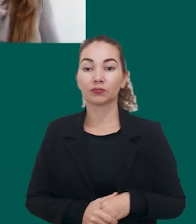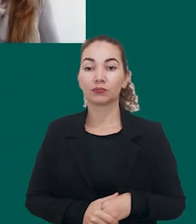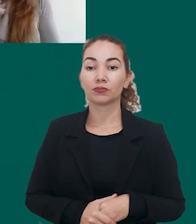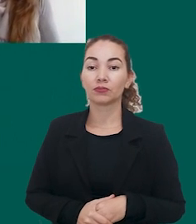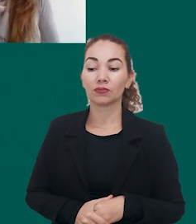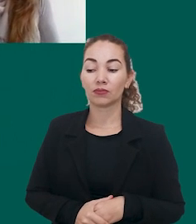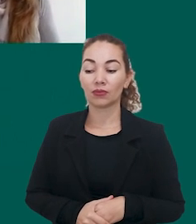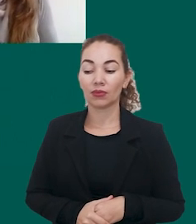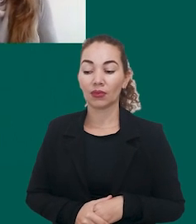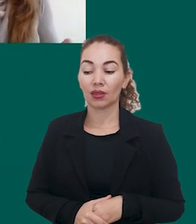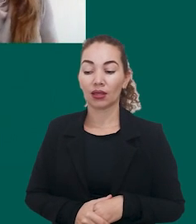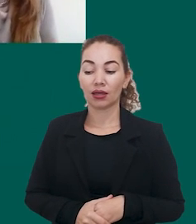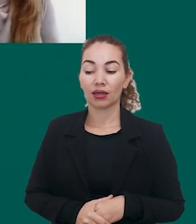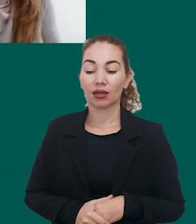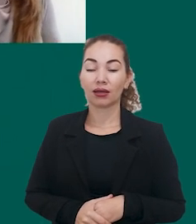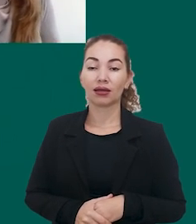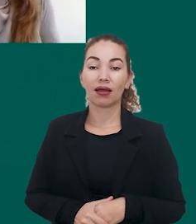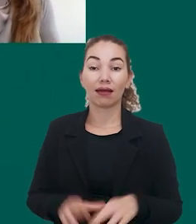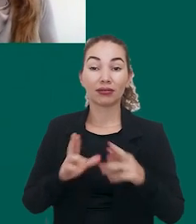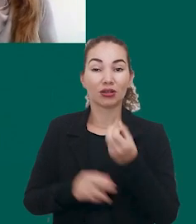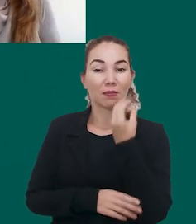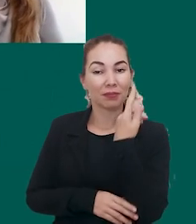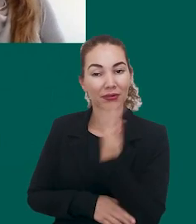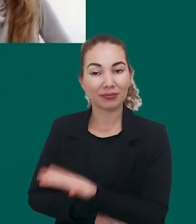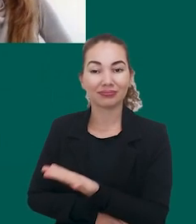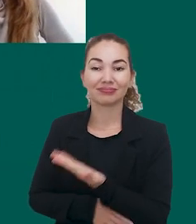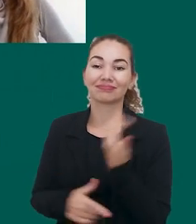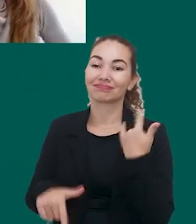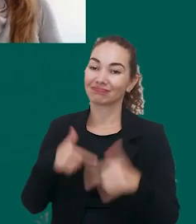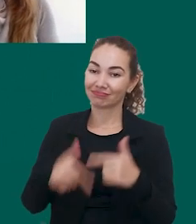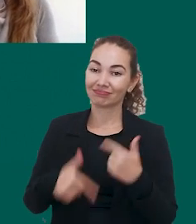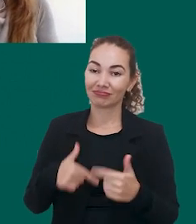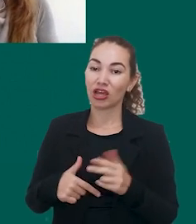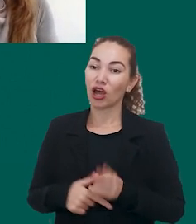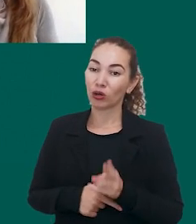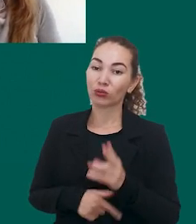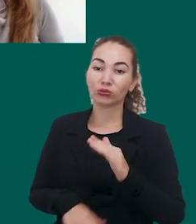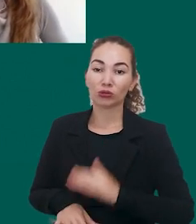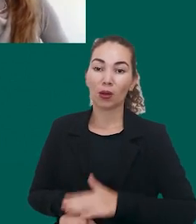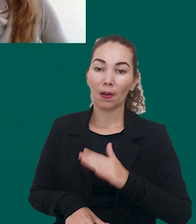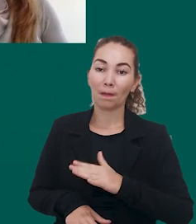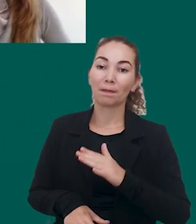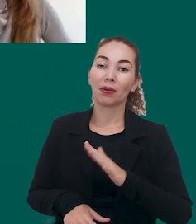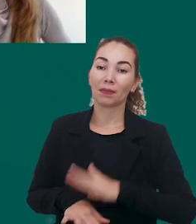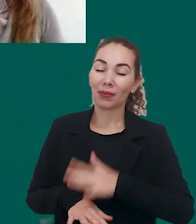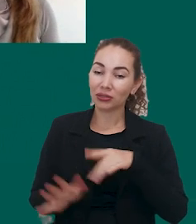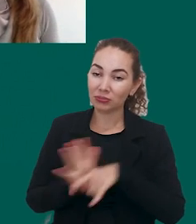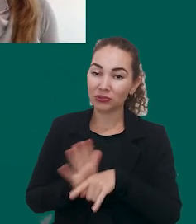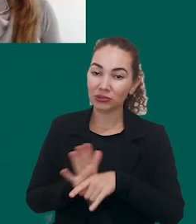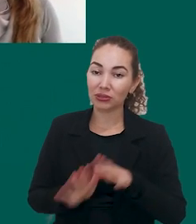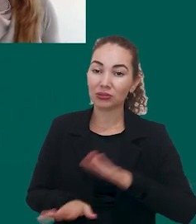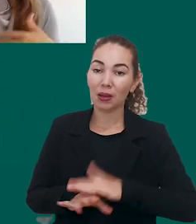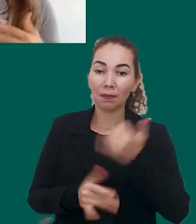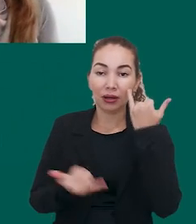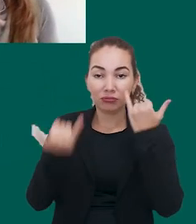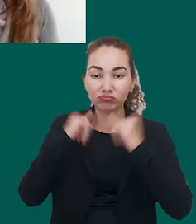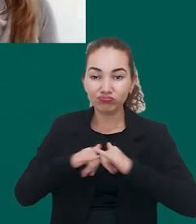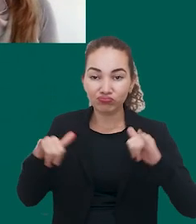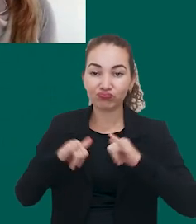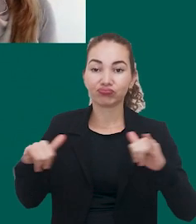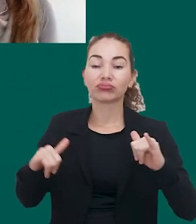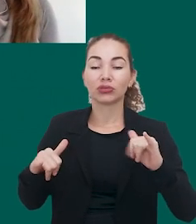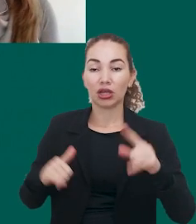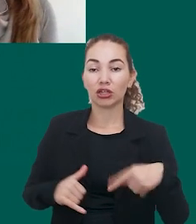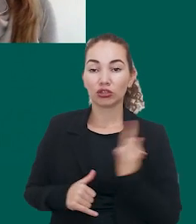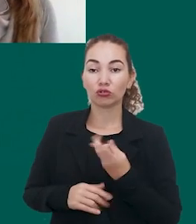e desejar bom trabalho, né, que continue mais, né, que a gente tenha mais estudos, mais informações e que a